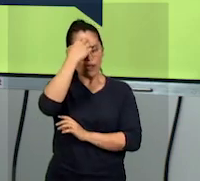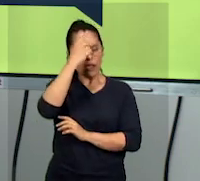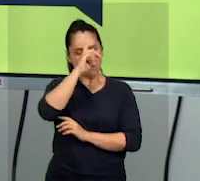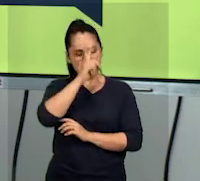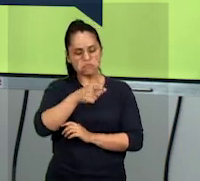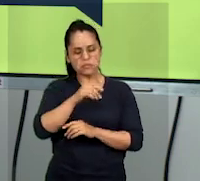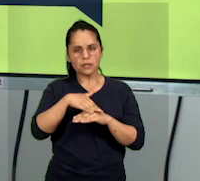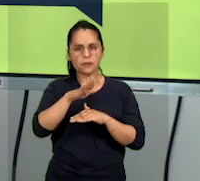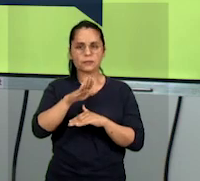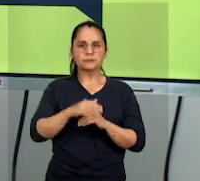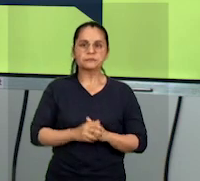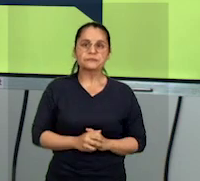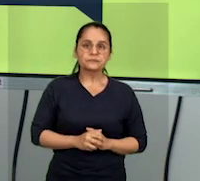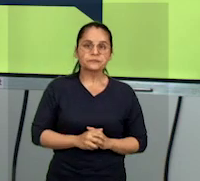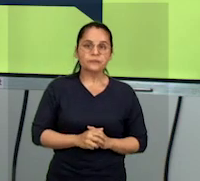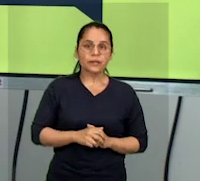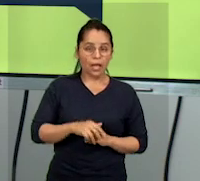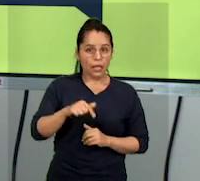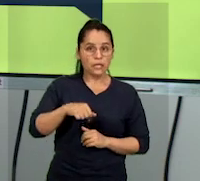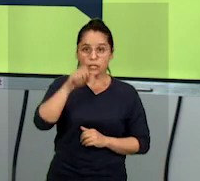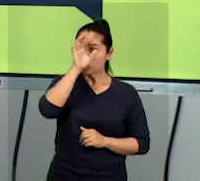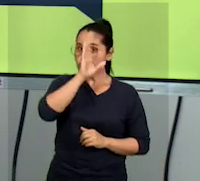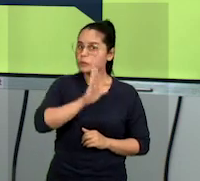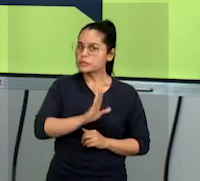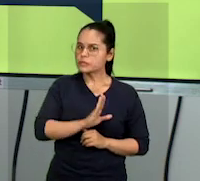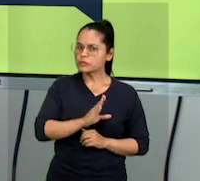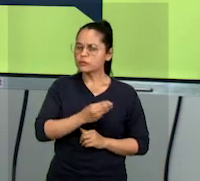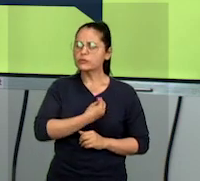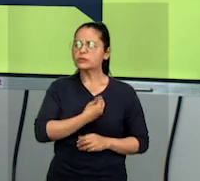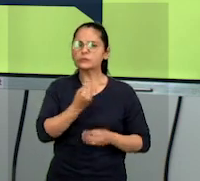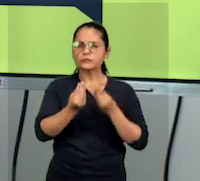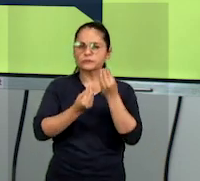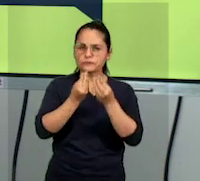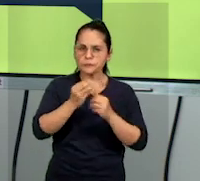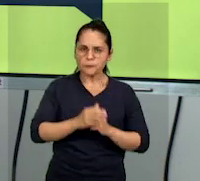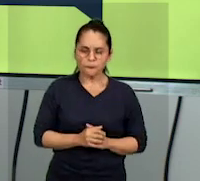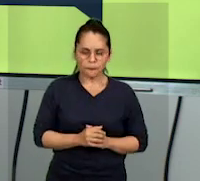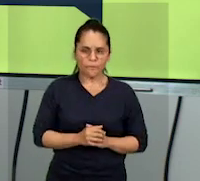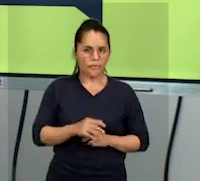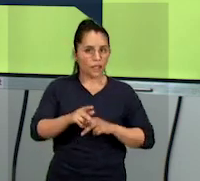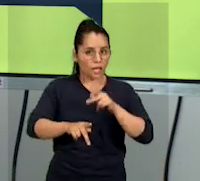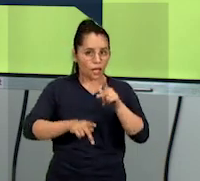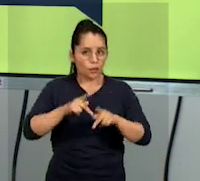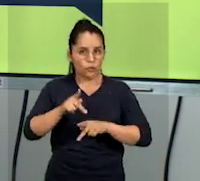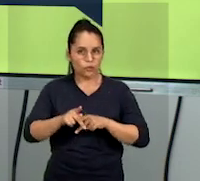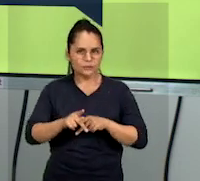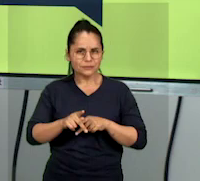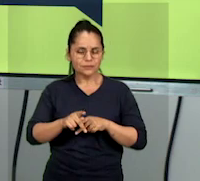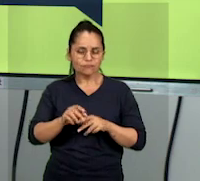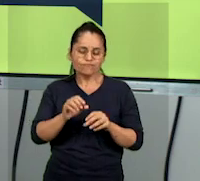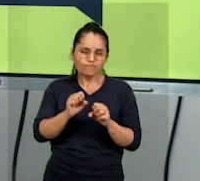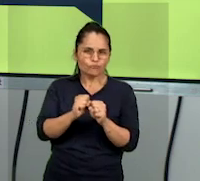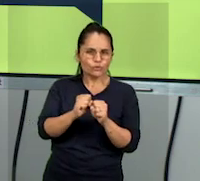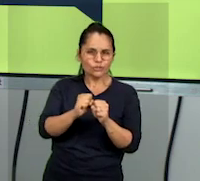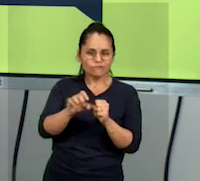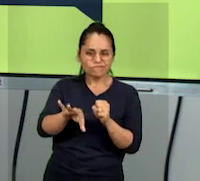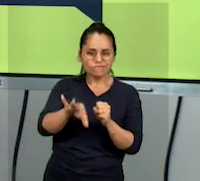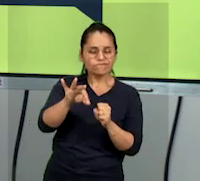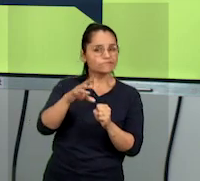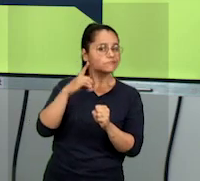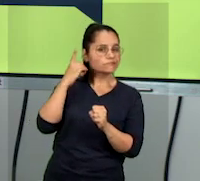política. E no Brasil funcionava da seguinte maneira: a população até escolhia os